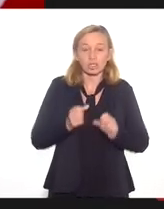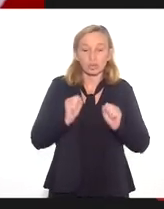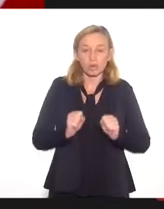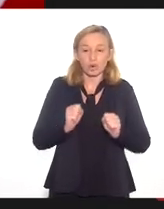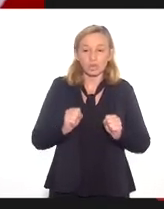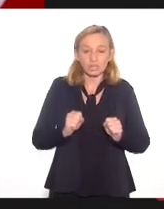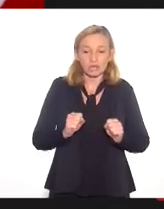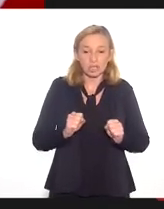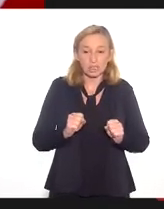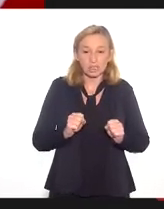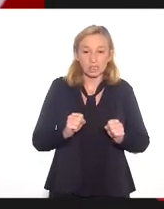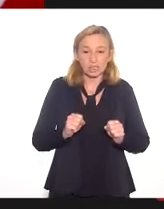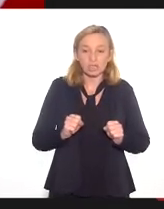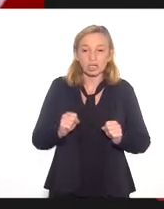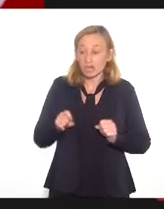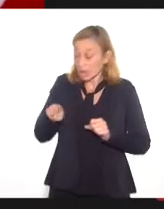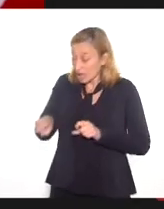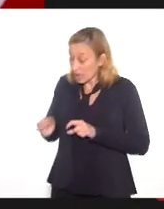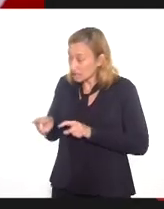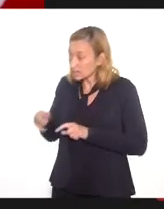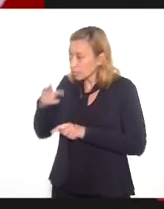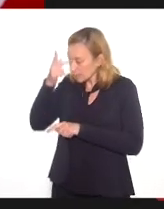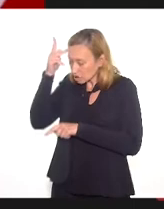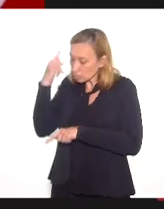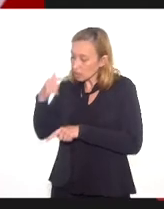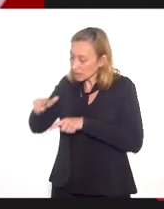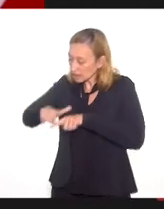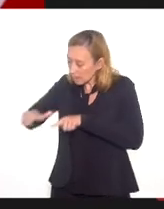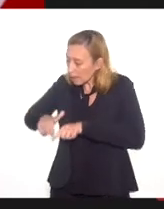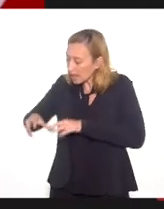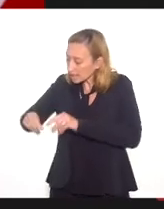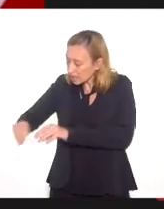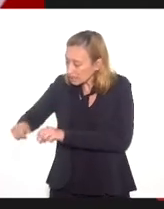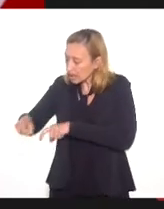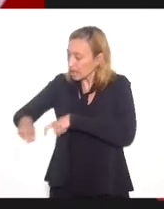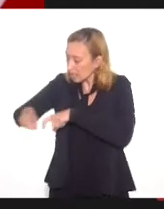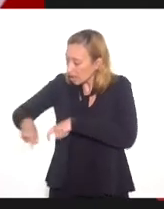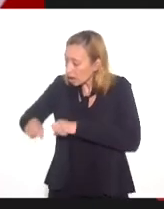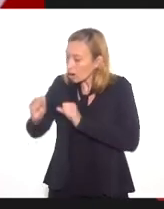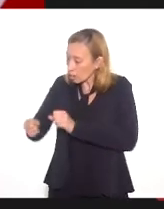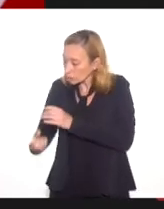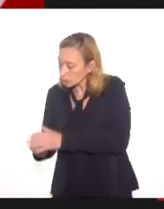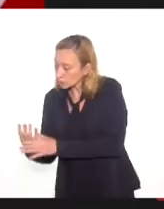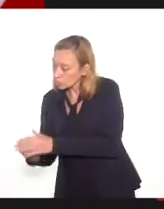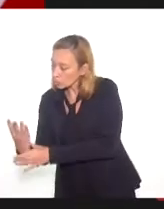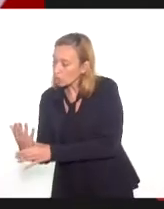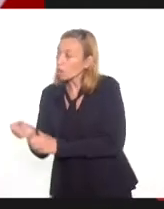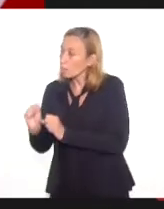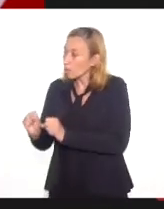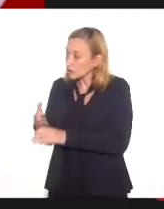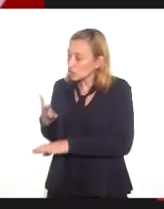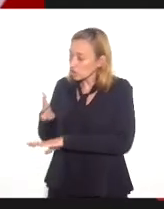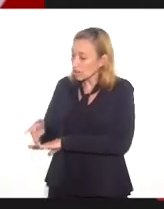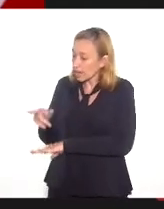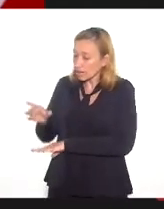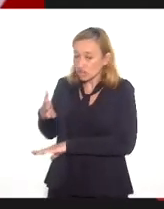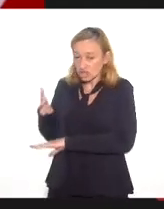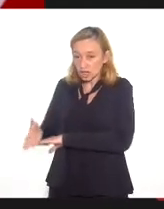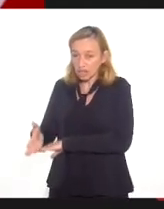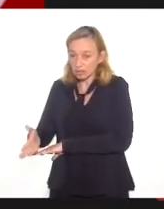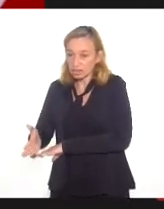agricultor ele possa chegar e produz né esse alimento possa chegar direto aí a mesa